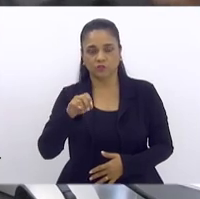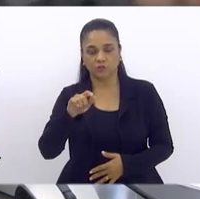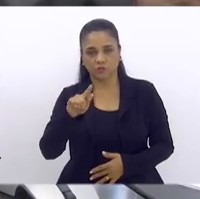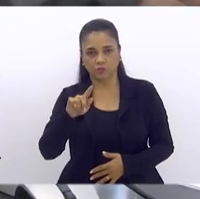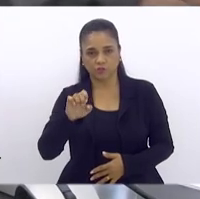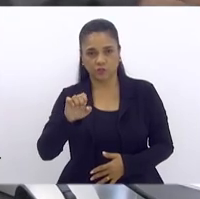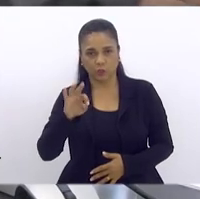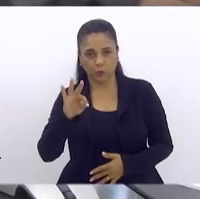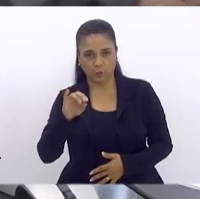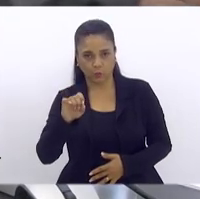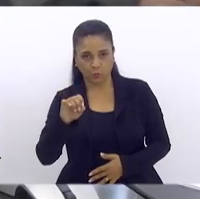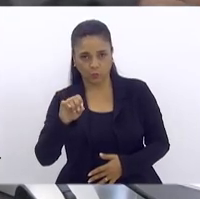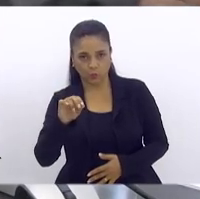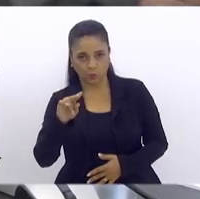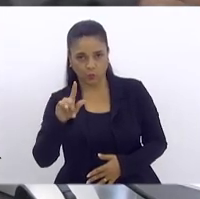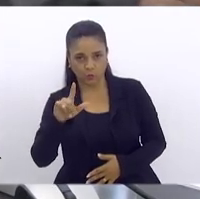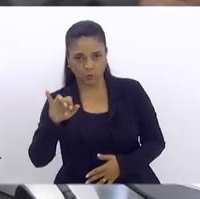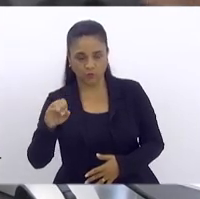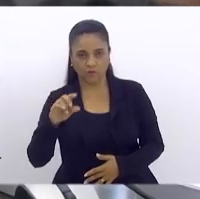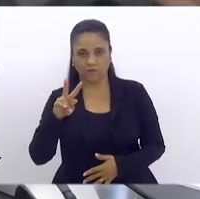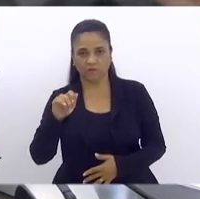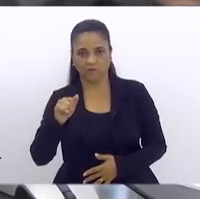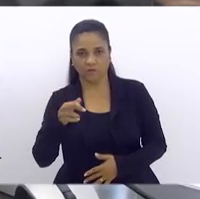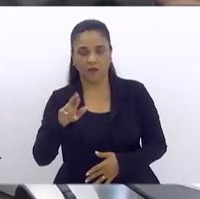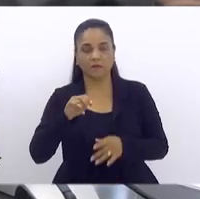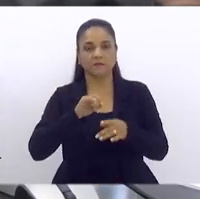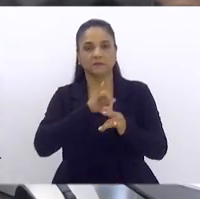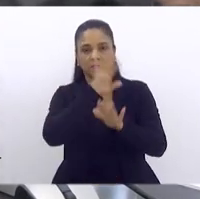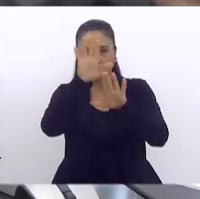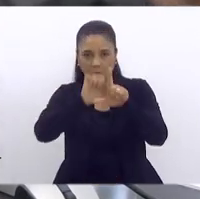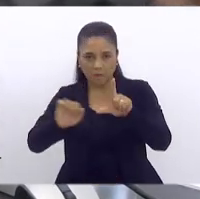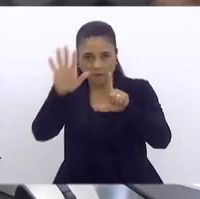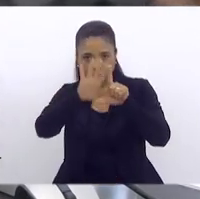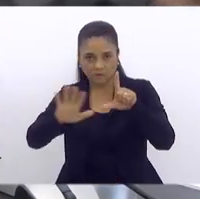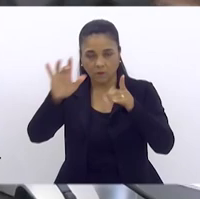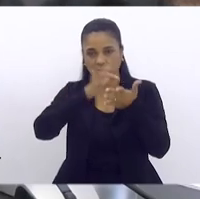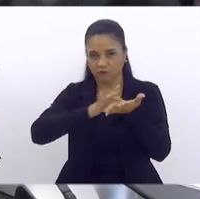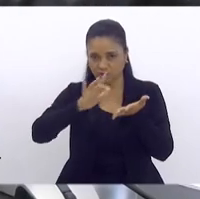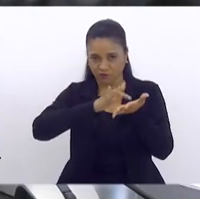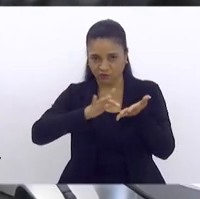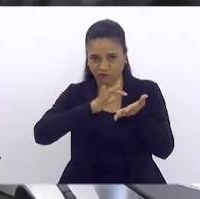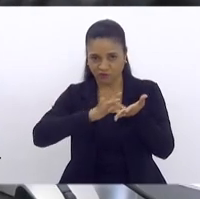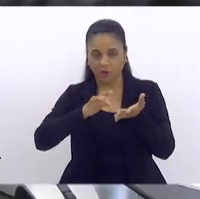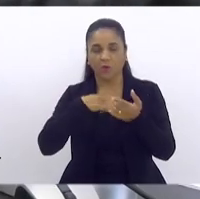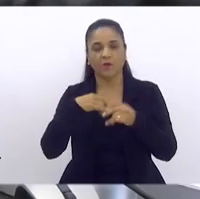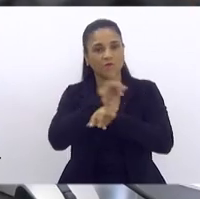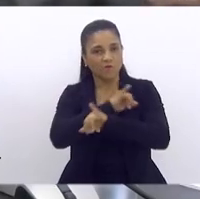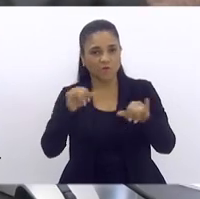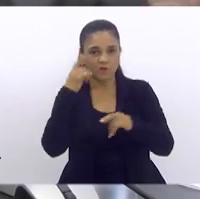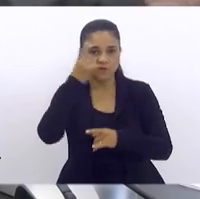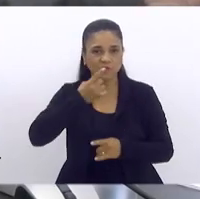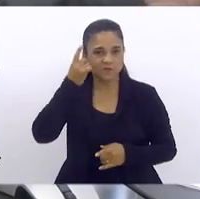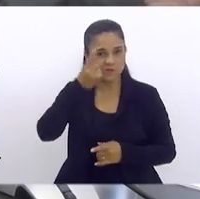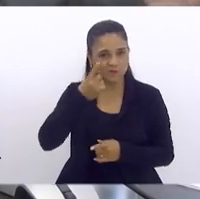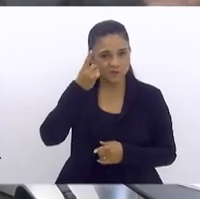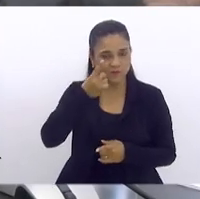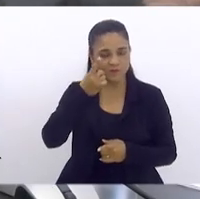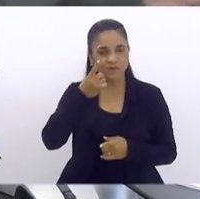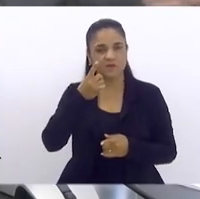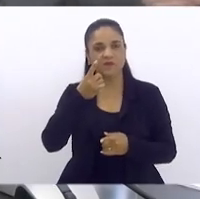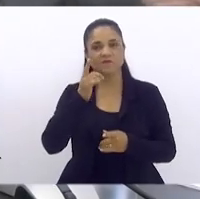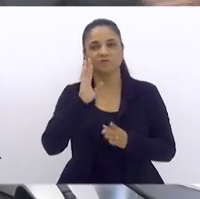Política de Gênero em Plataformas Digitais. Informando aos senhores e senhoras deputados que já